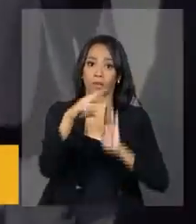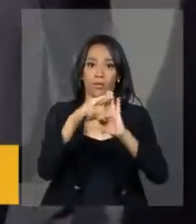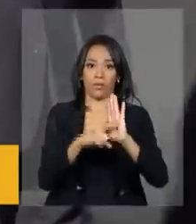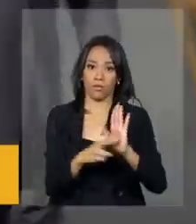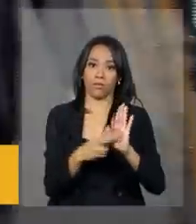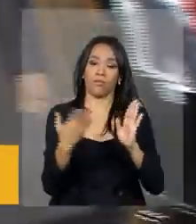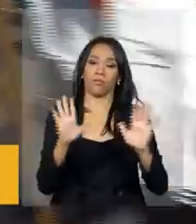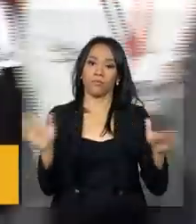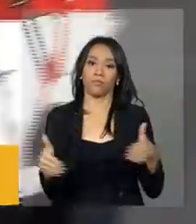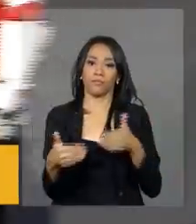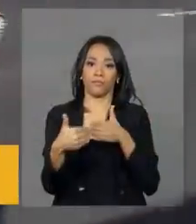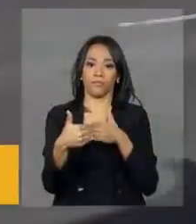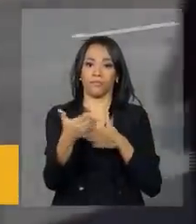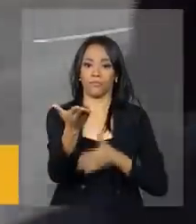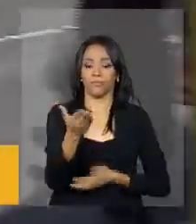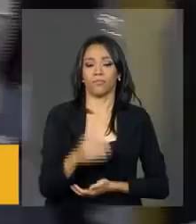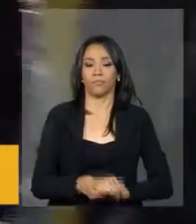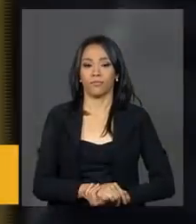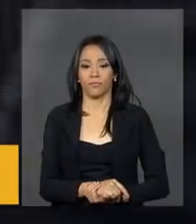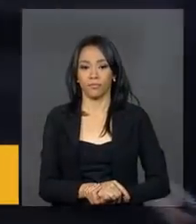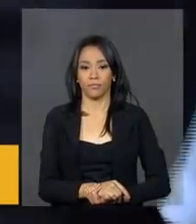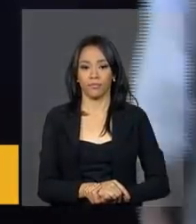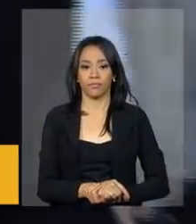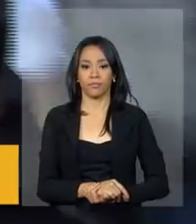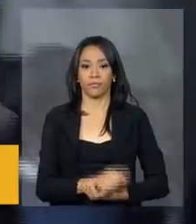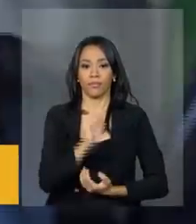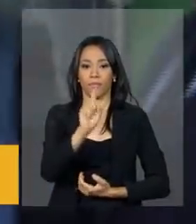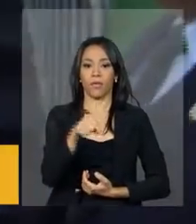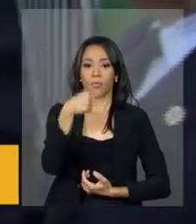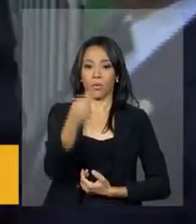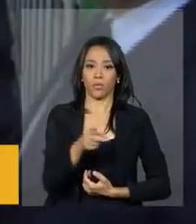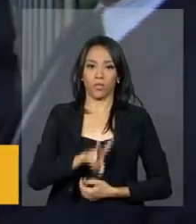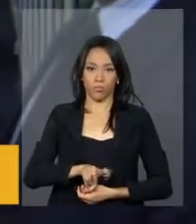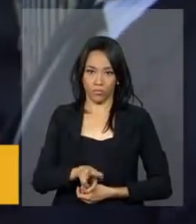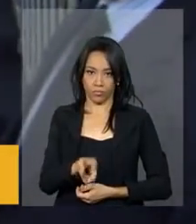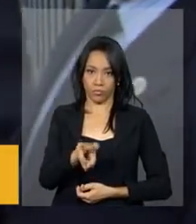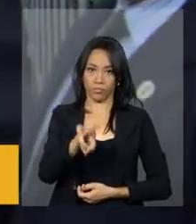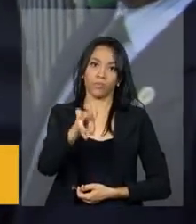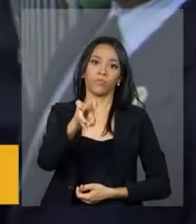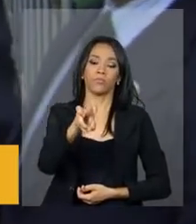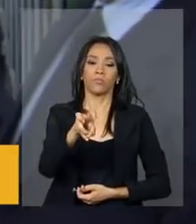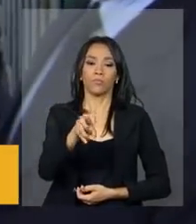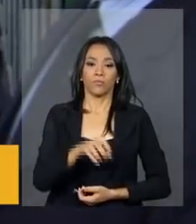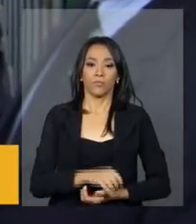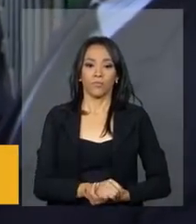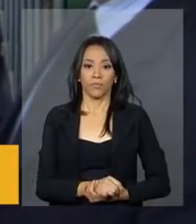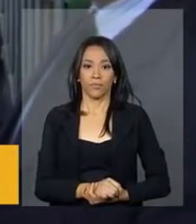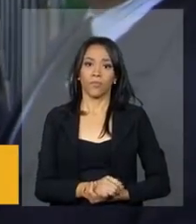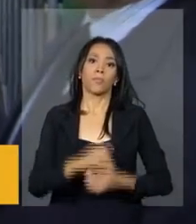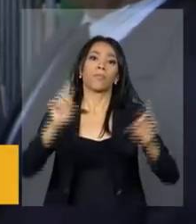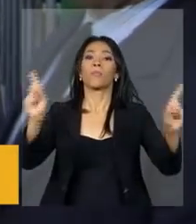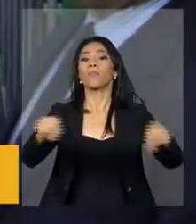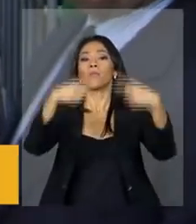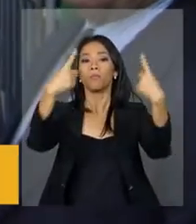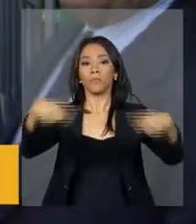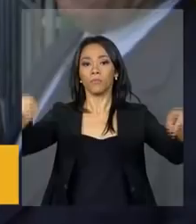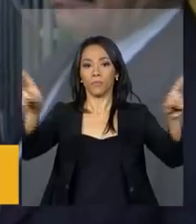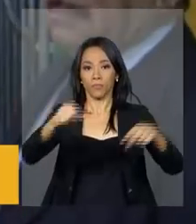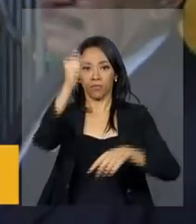de cavalaria de guarda. Em seguida, nós teremos a execução do hino